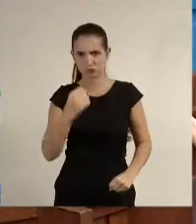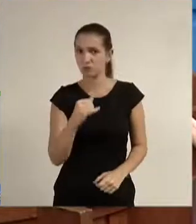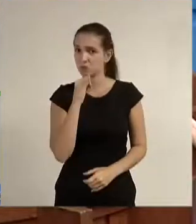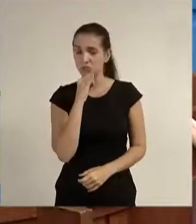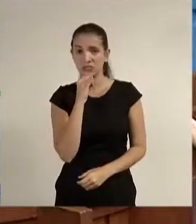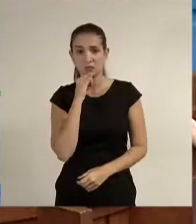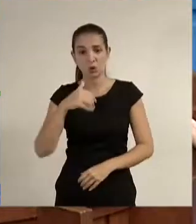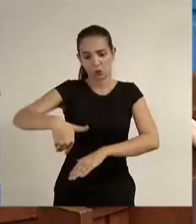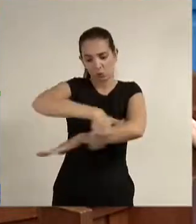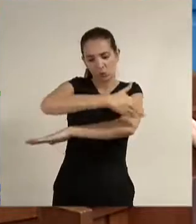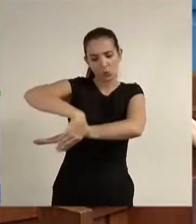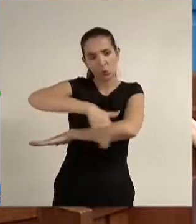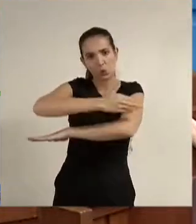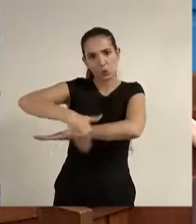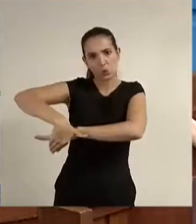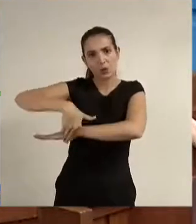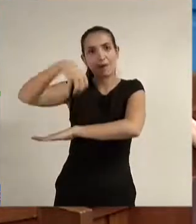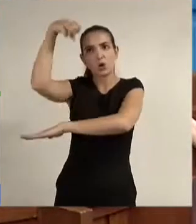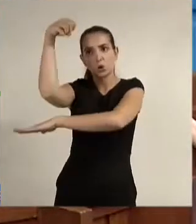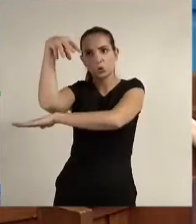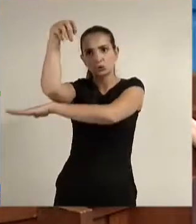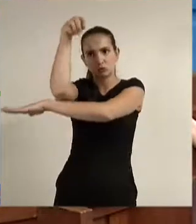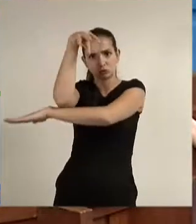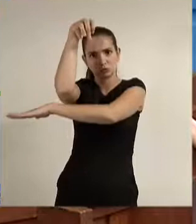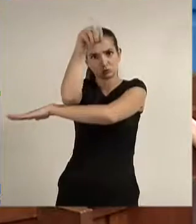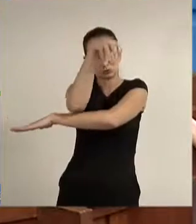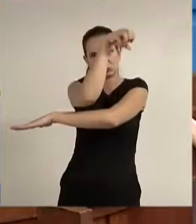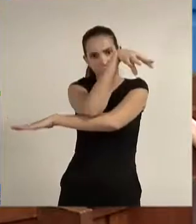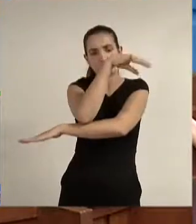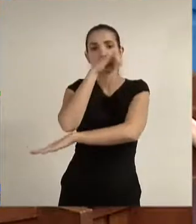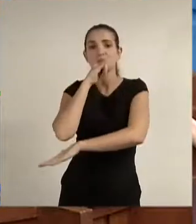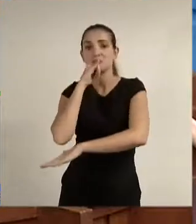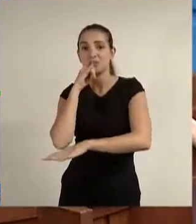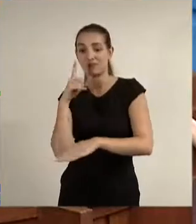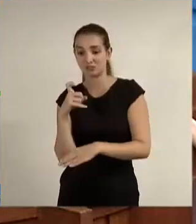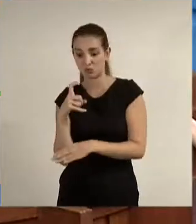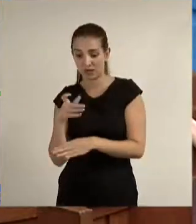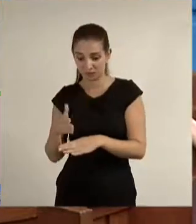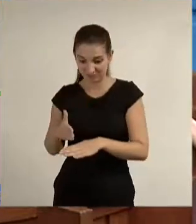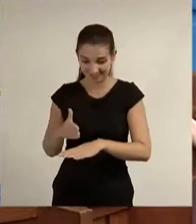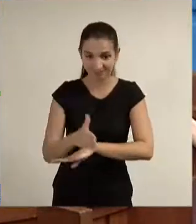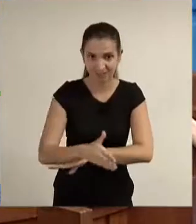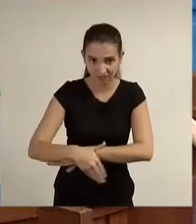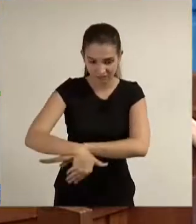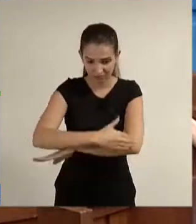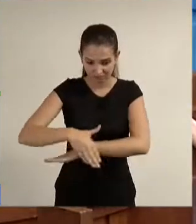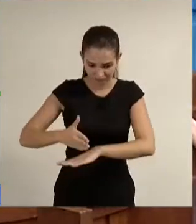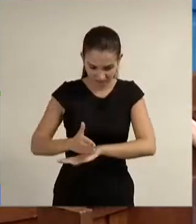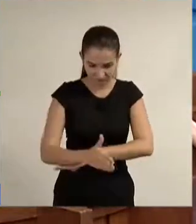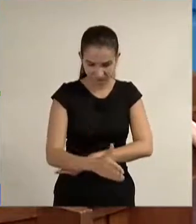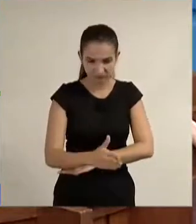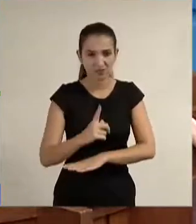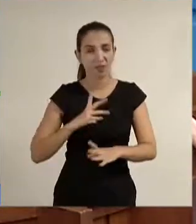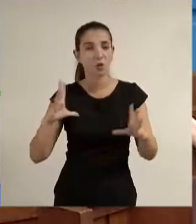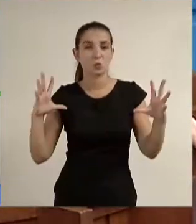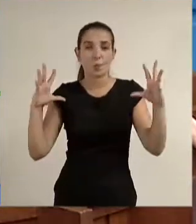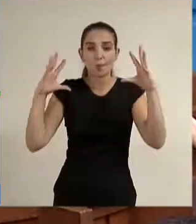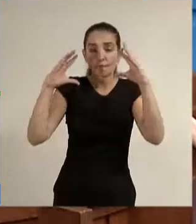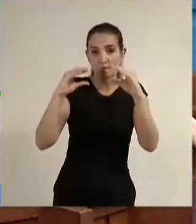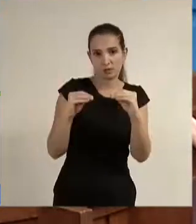pública. Tem vários trechos, começando pela entrada da nossa cidade, às escuras.